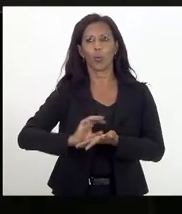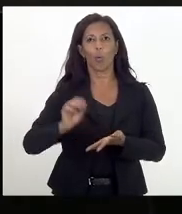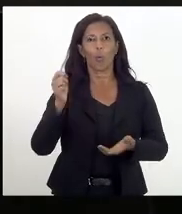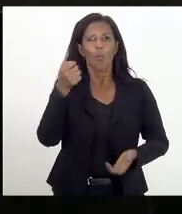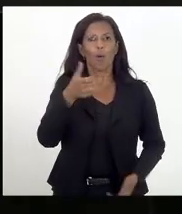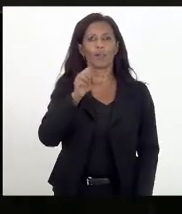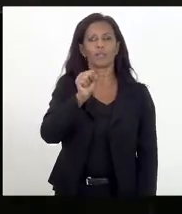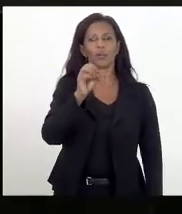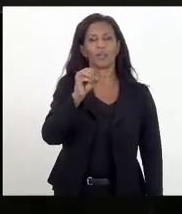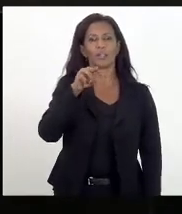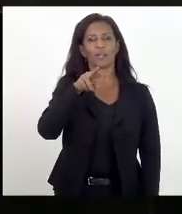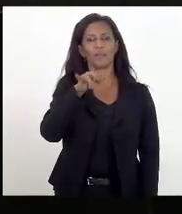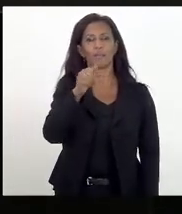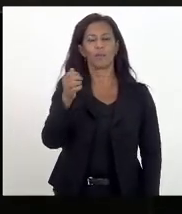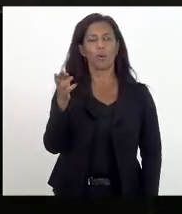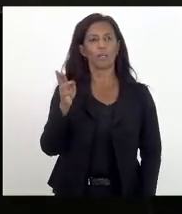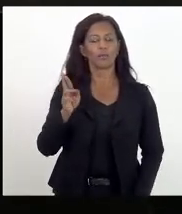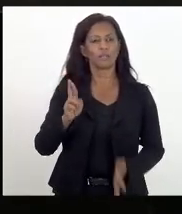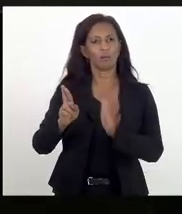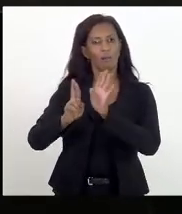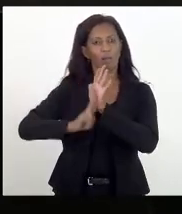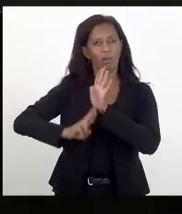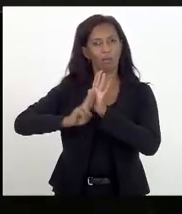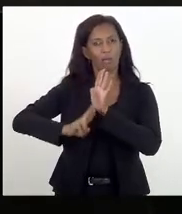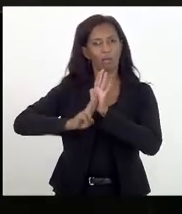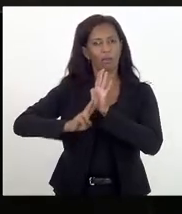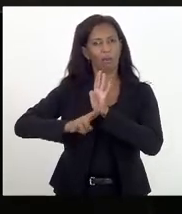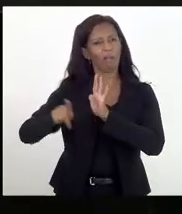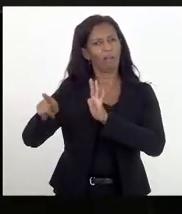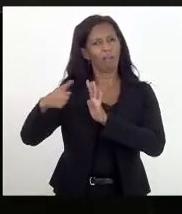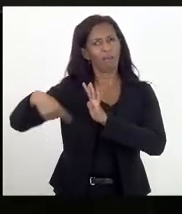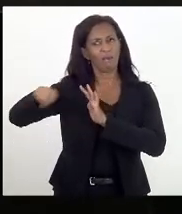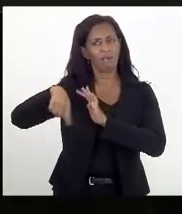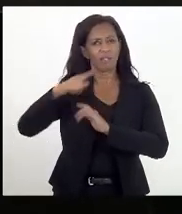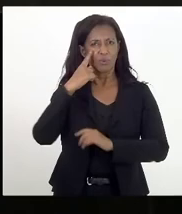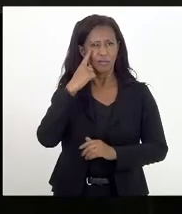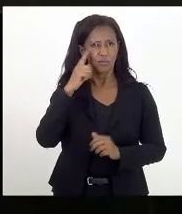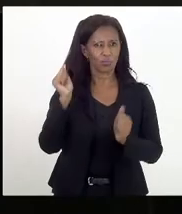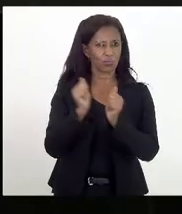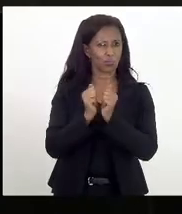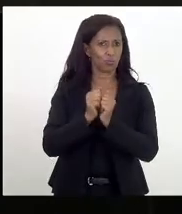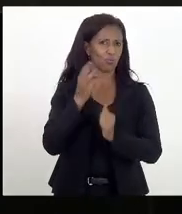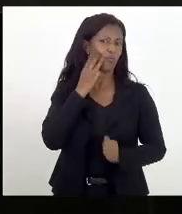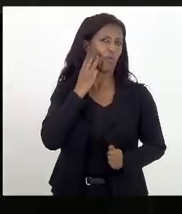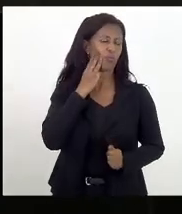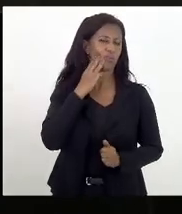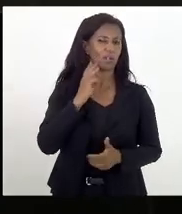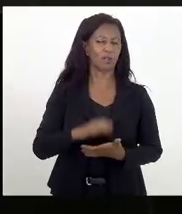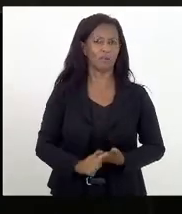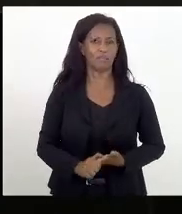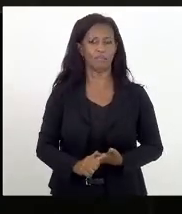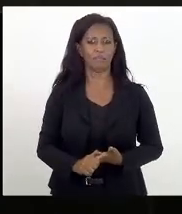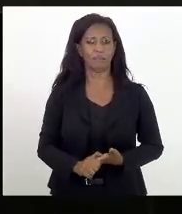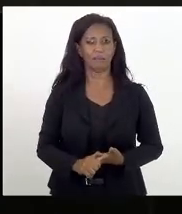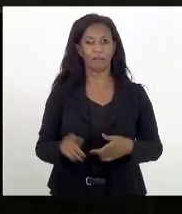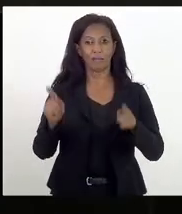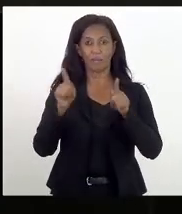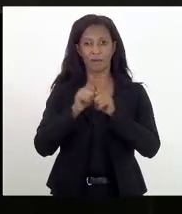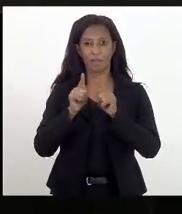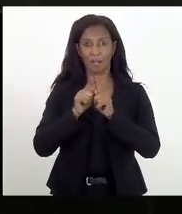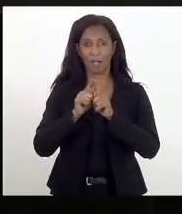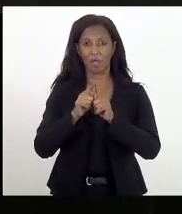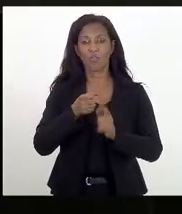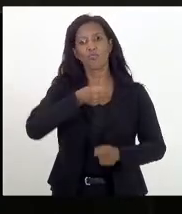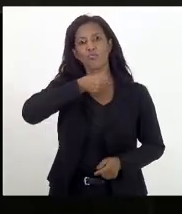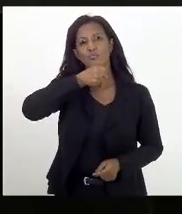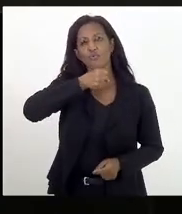quase 80 milhões em regularização fundiária gostem de batidas de tema na casa do mundo que o deputado waldeck atenção ao idoso lançamento